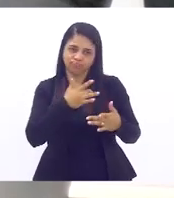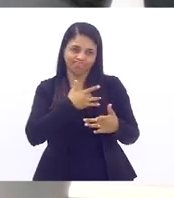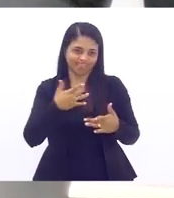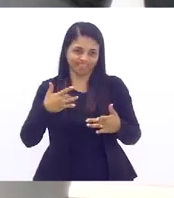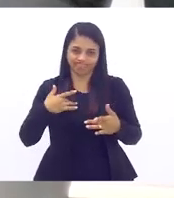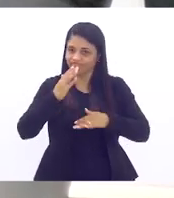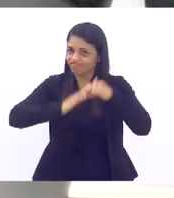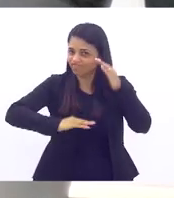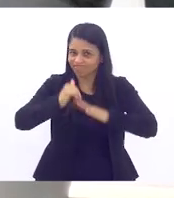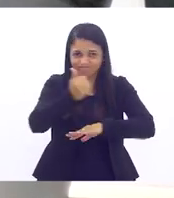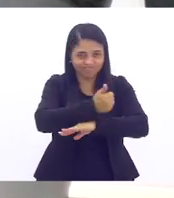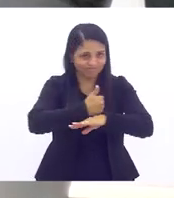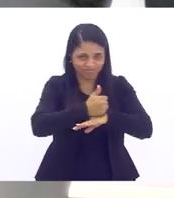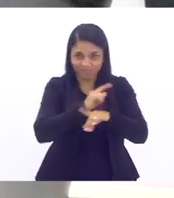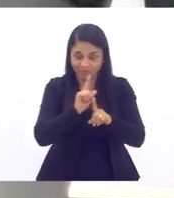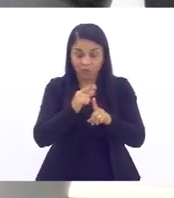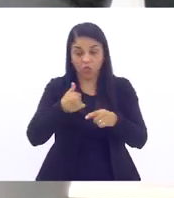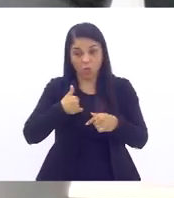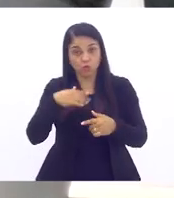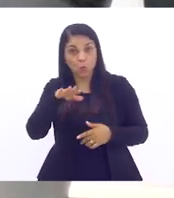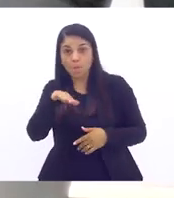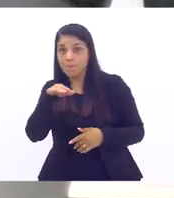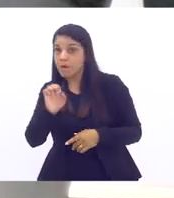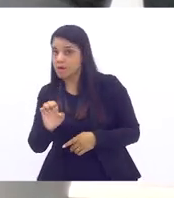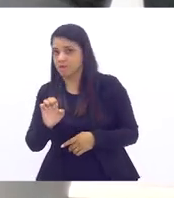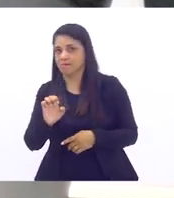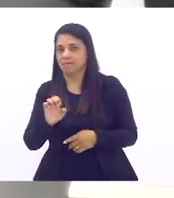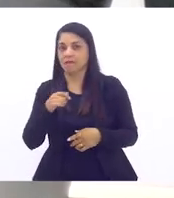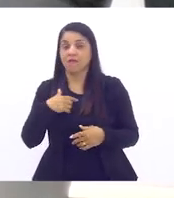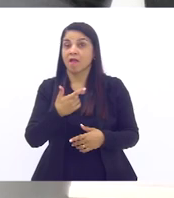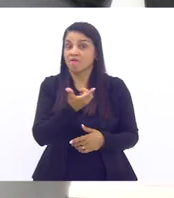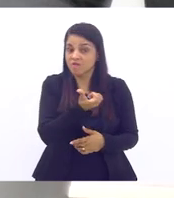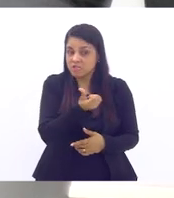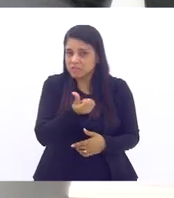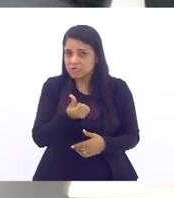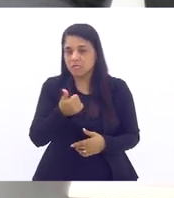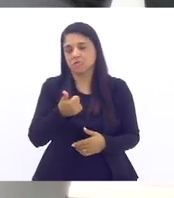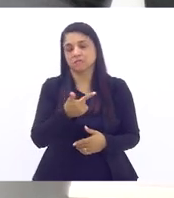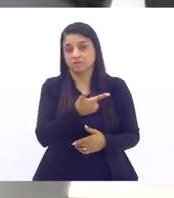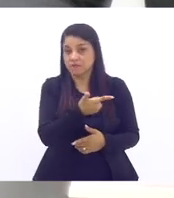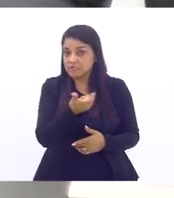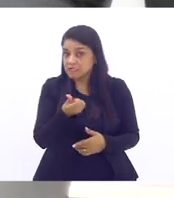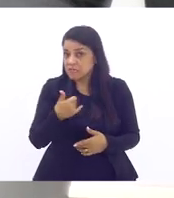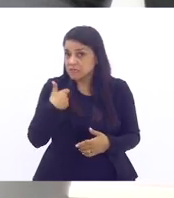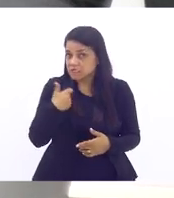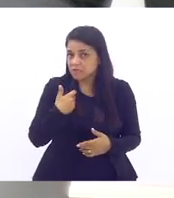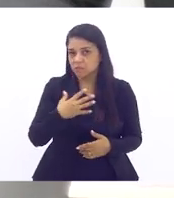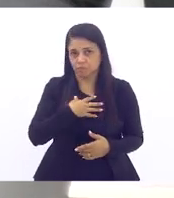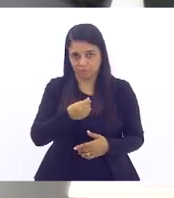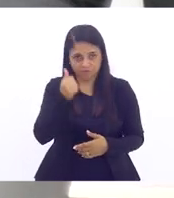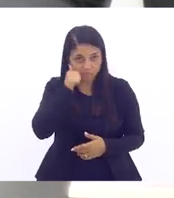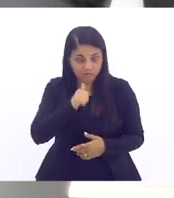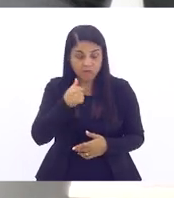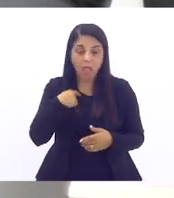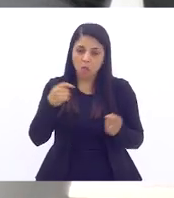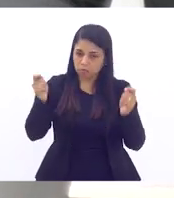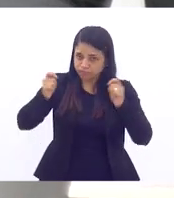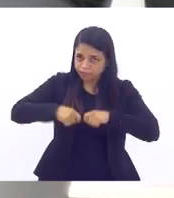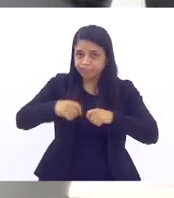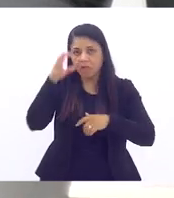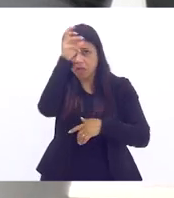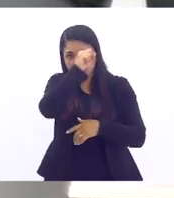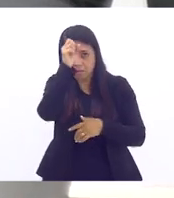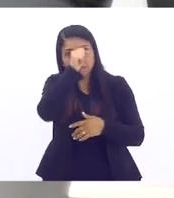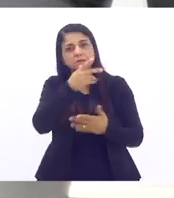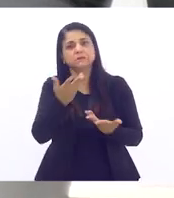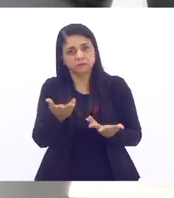e é claro que o dia a dia São 26 anos fez com que eu tivesse alguma capacitação sim mas o que a gente